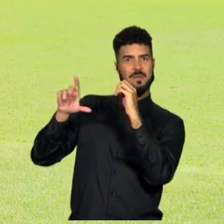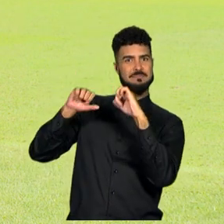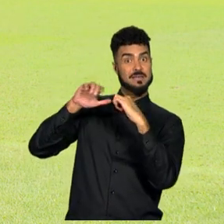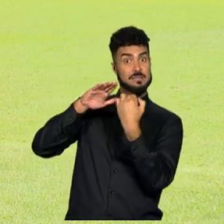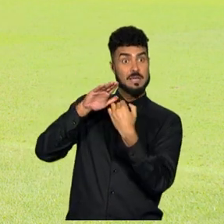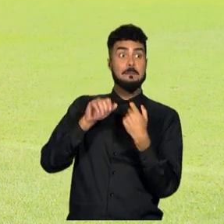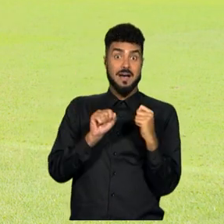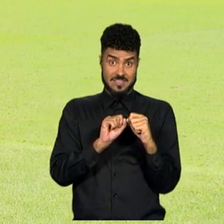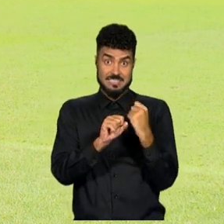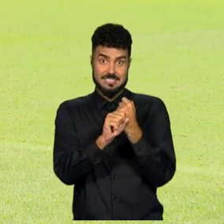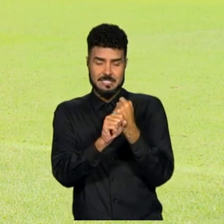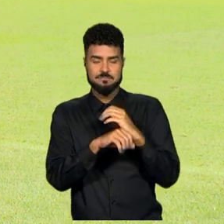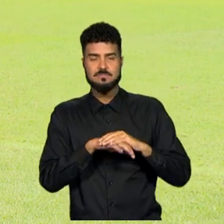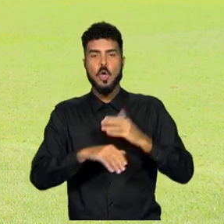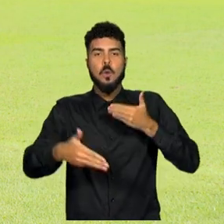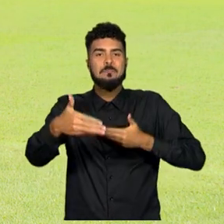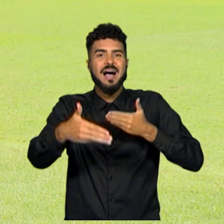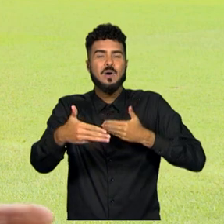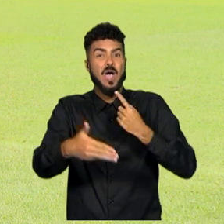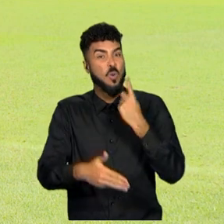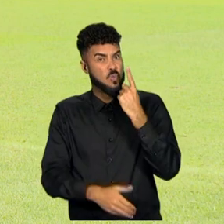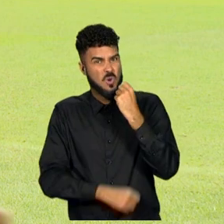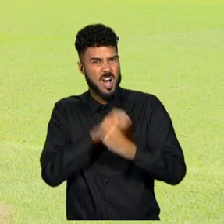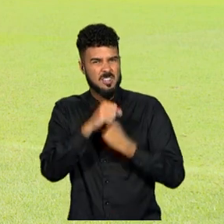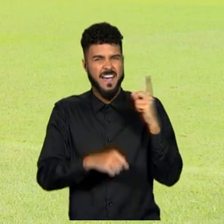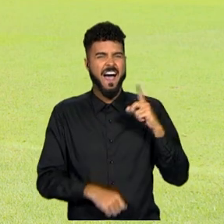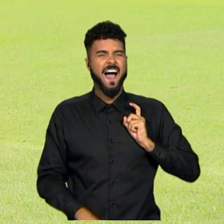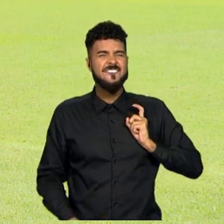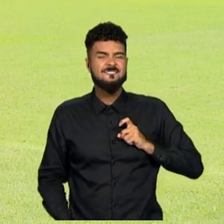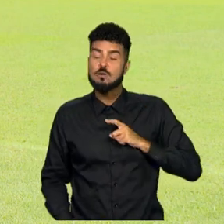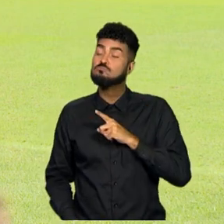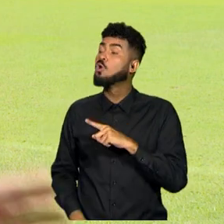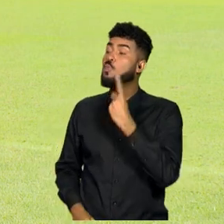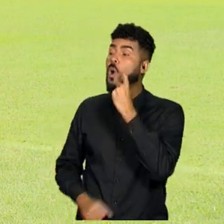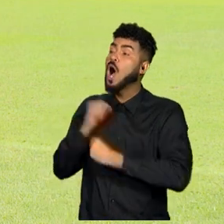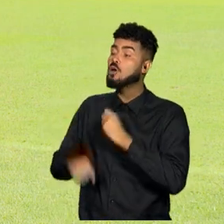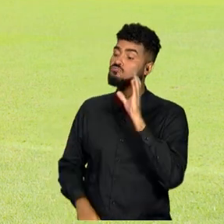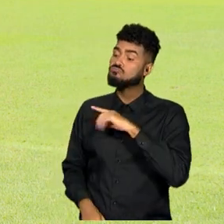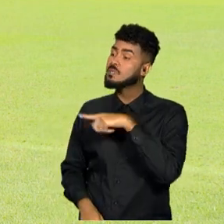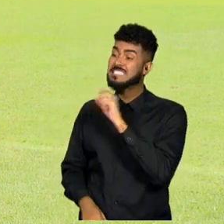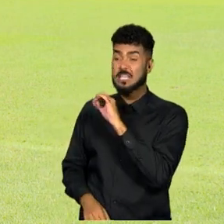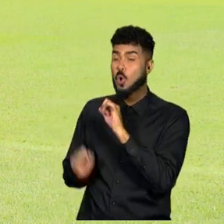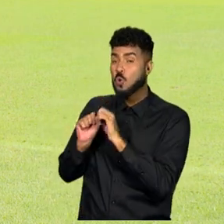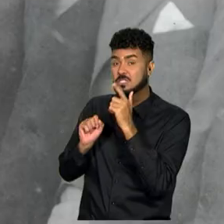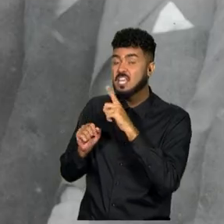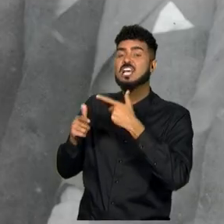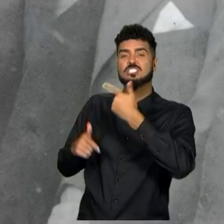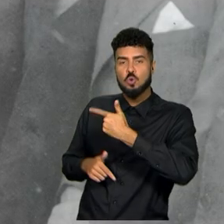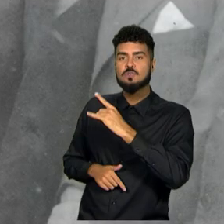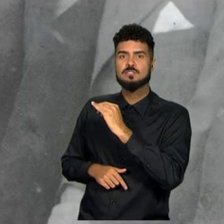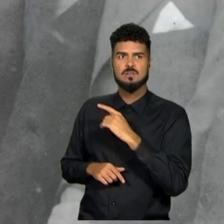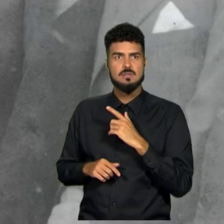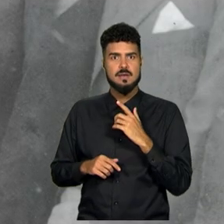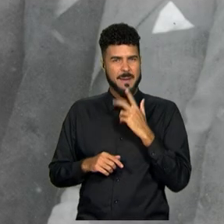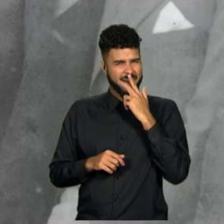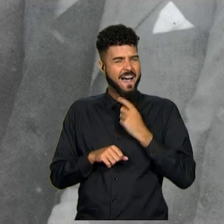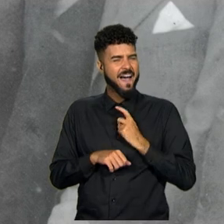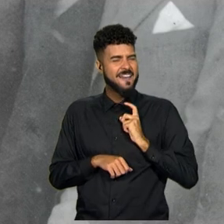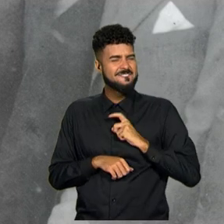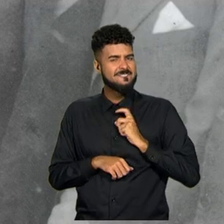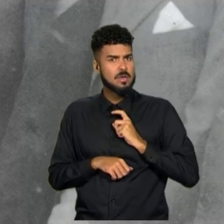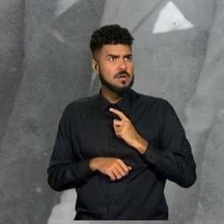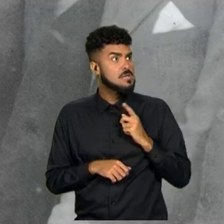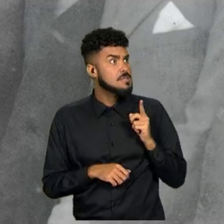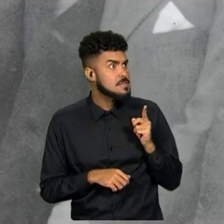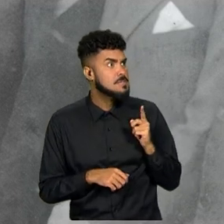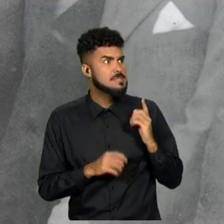Tinha um ano de prazo, que era para não poder fazer mesmo, para continuar na segunda divisão. Eles